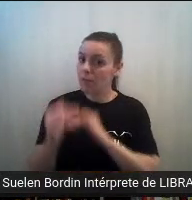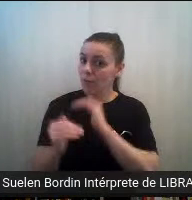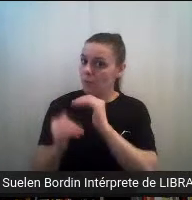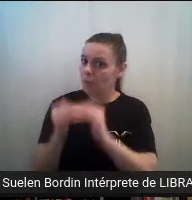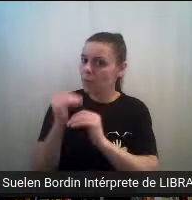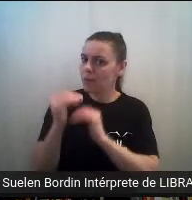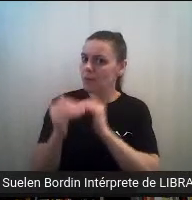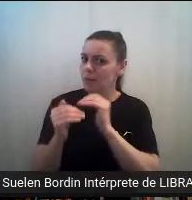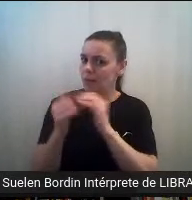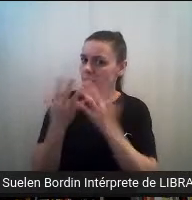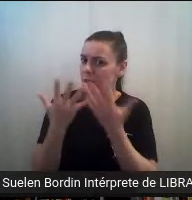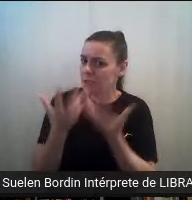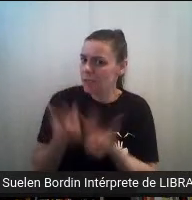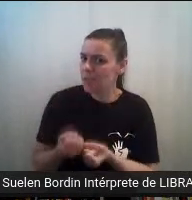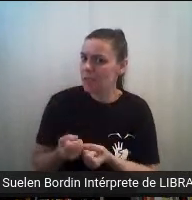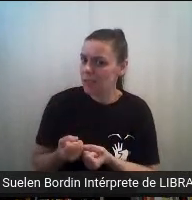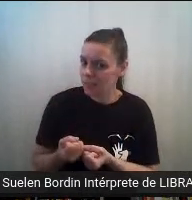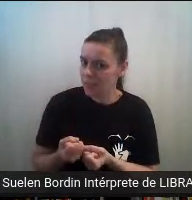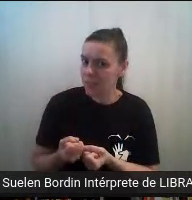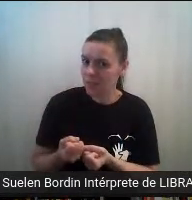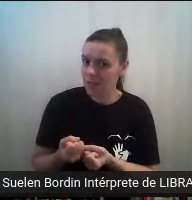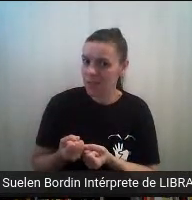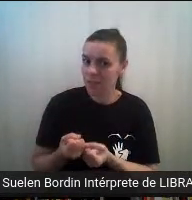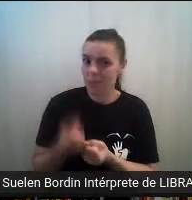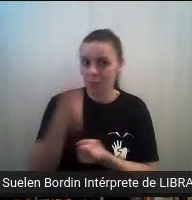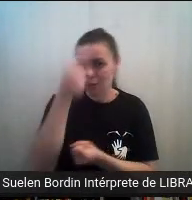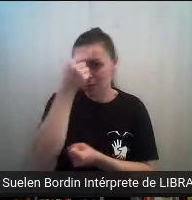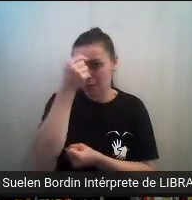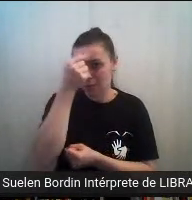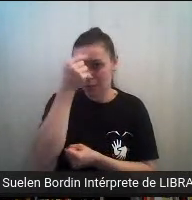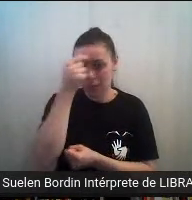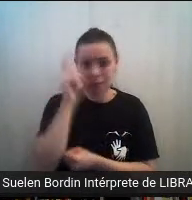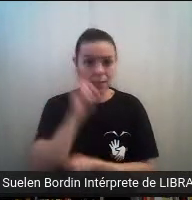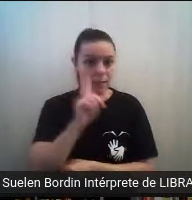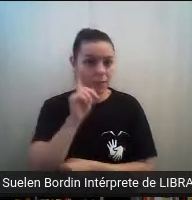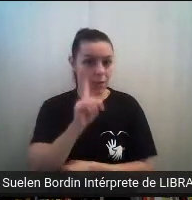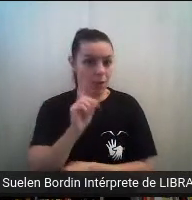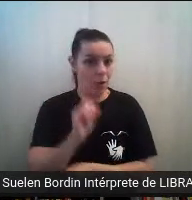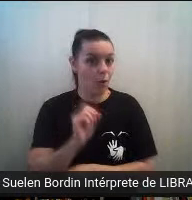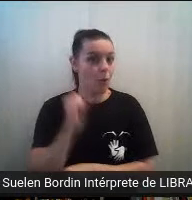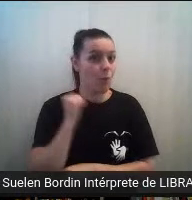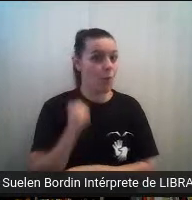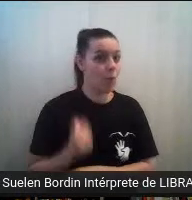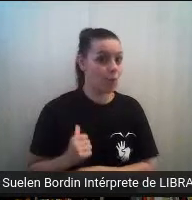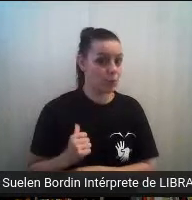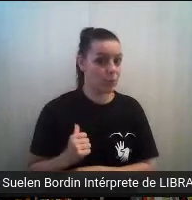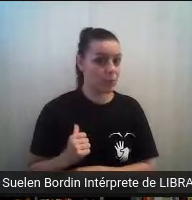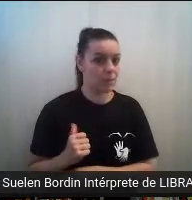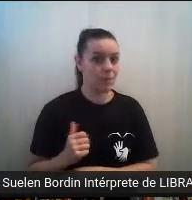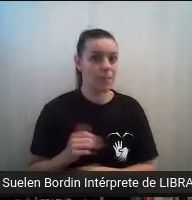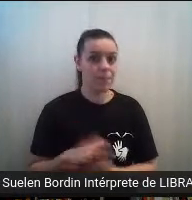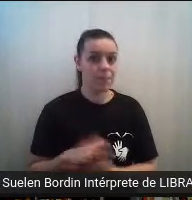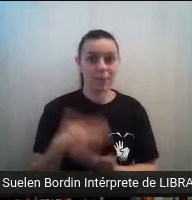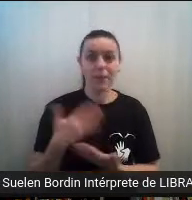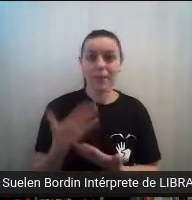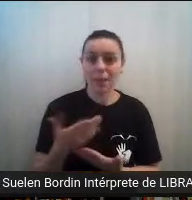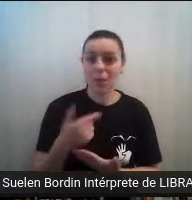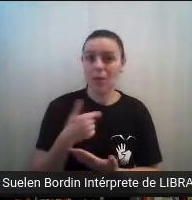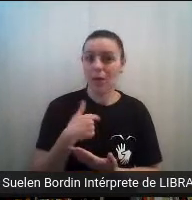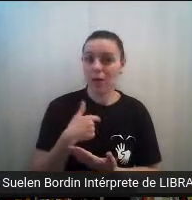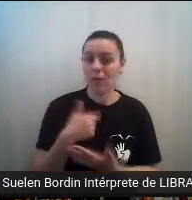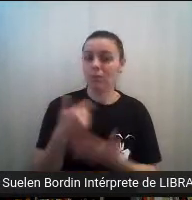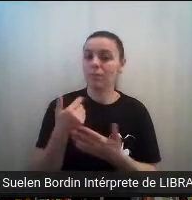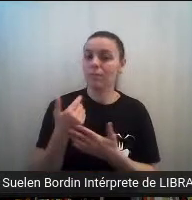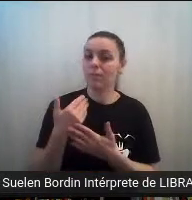aceita numa universidade nos Estados Unidos com bolsa? Tá bom. Eu devo muito aos meus professores da Federal do Paraná,